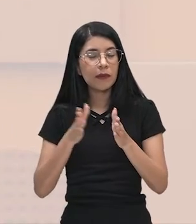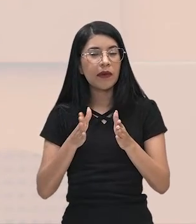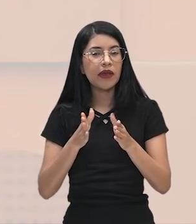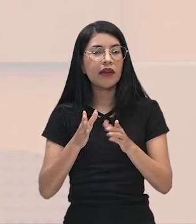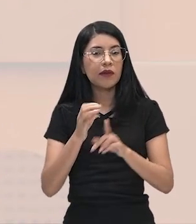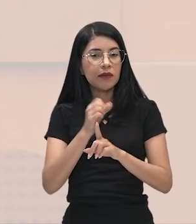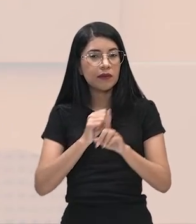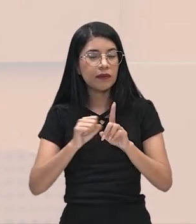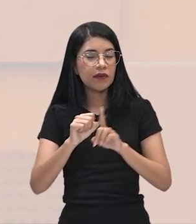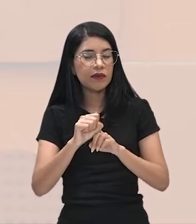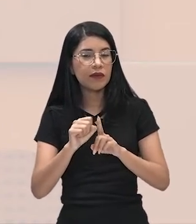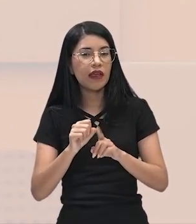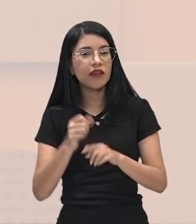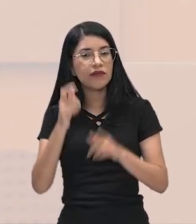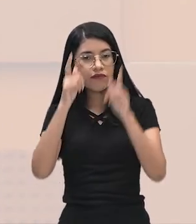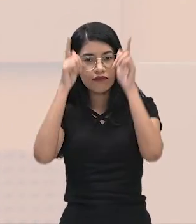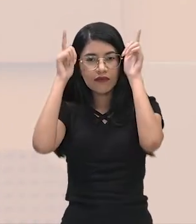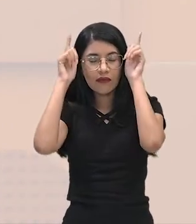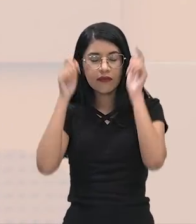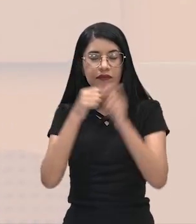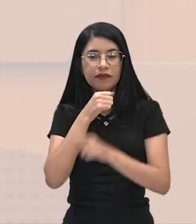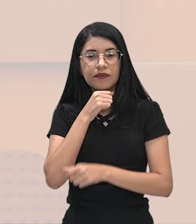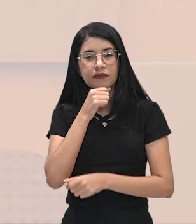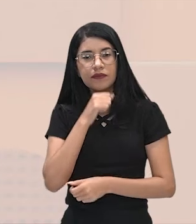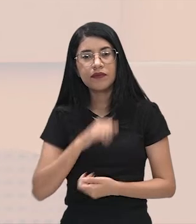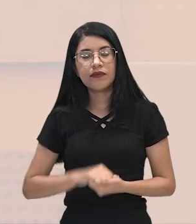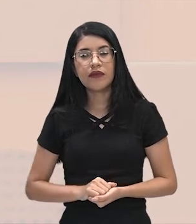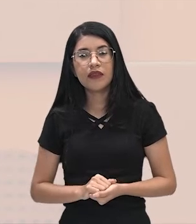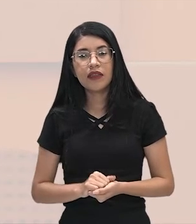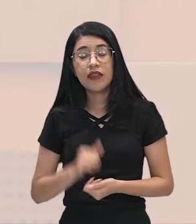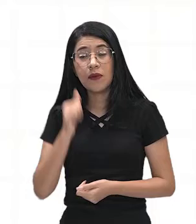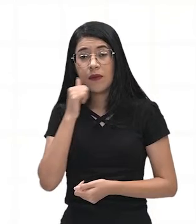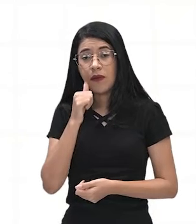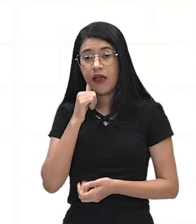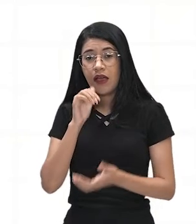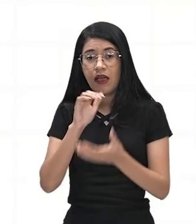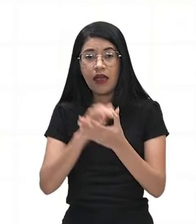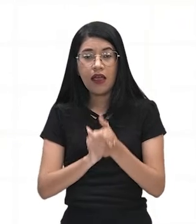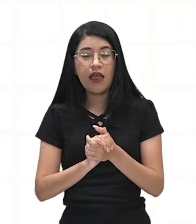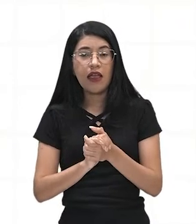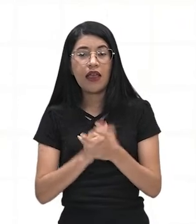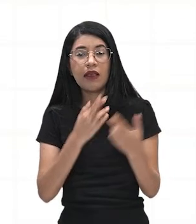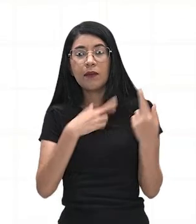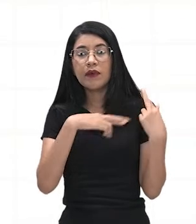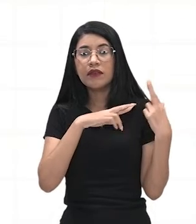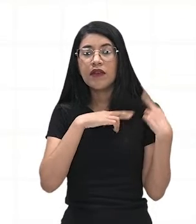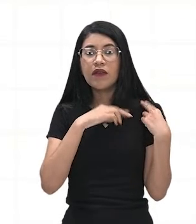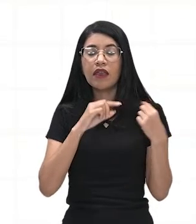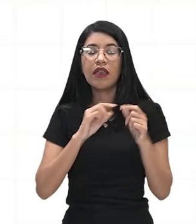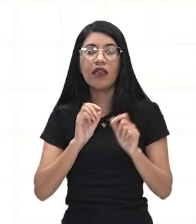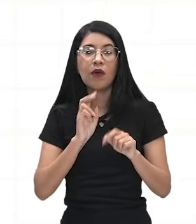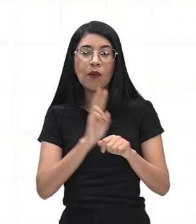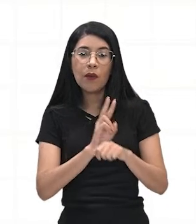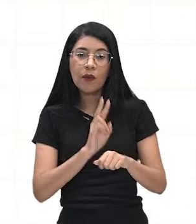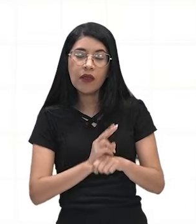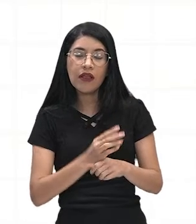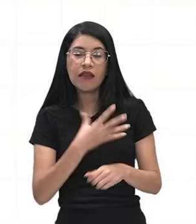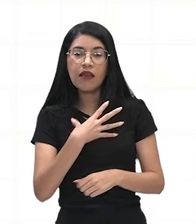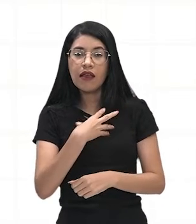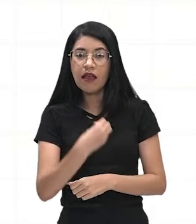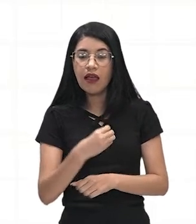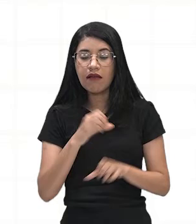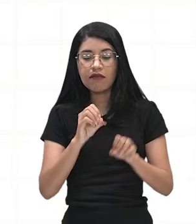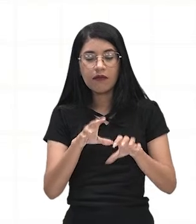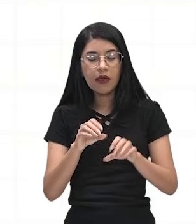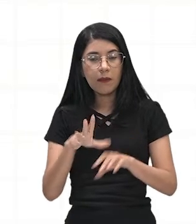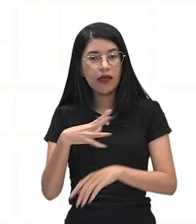deste contexto, tá? As mulheres casadas eram responsáveis pela administração da casa, pela educação